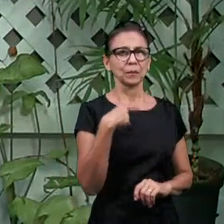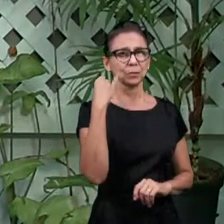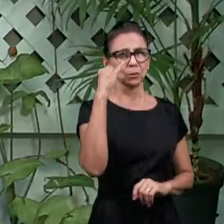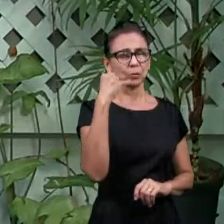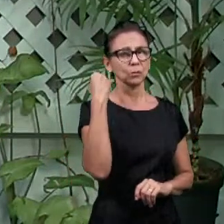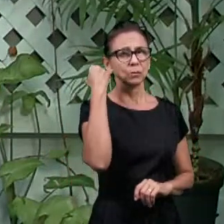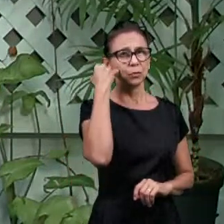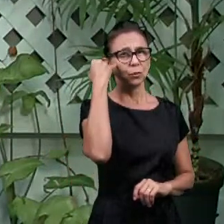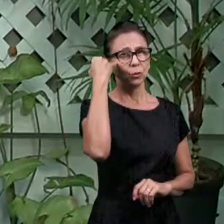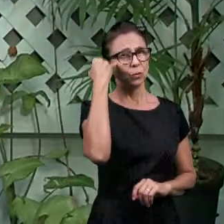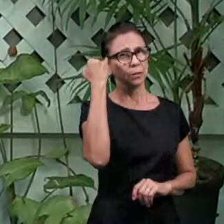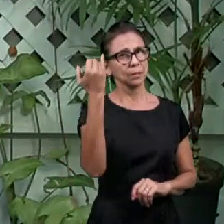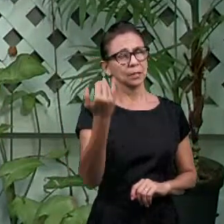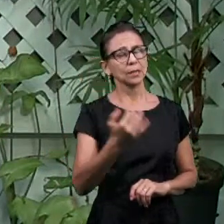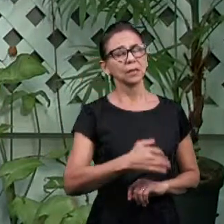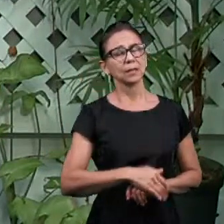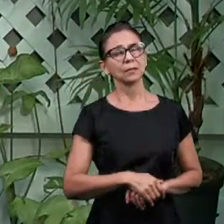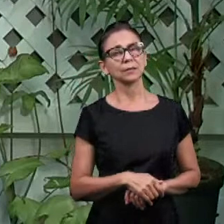de